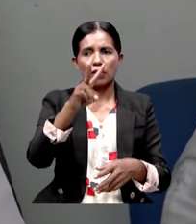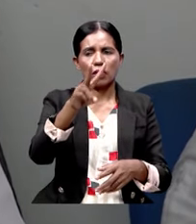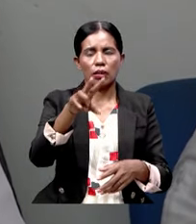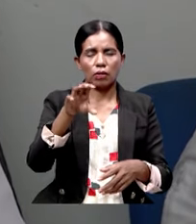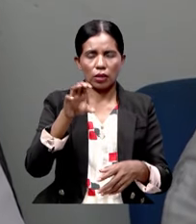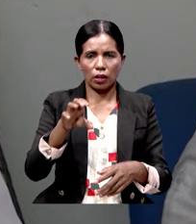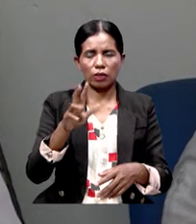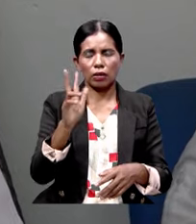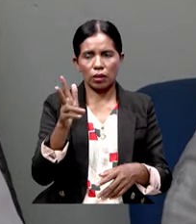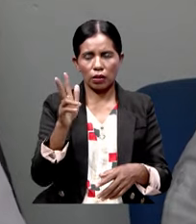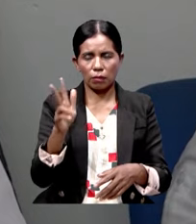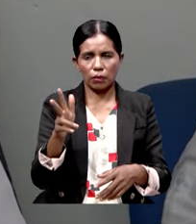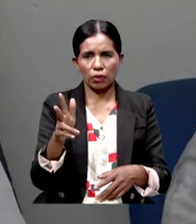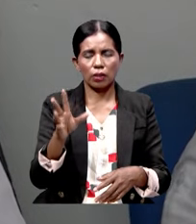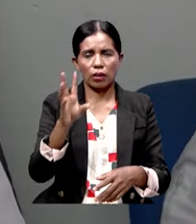236